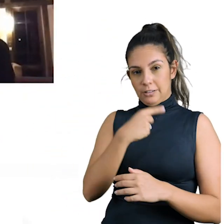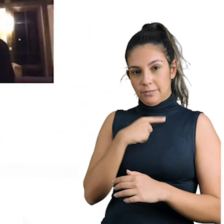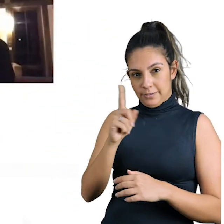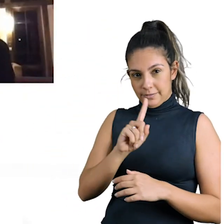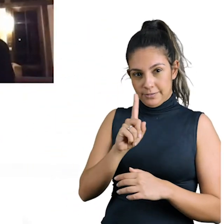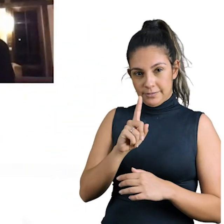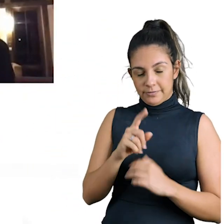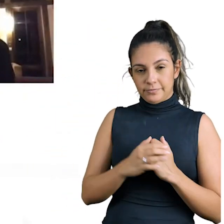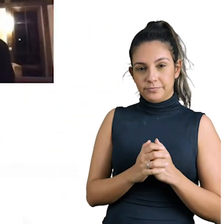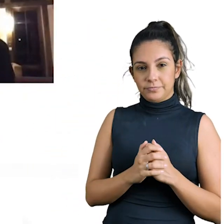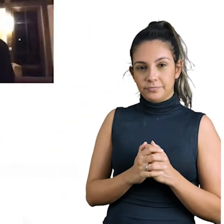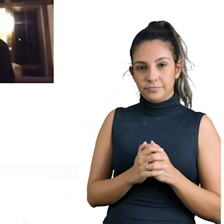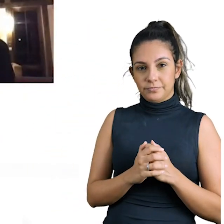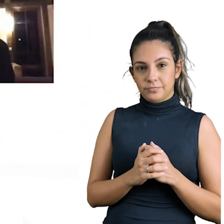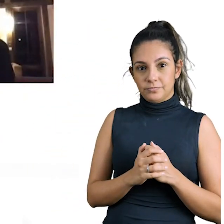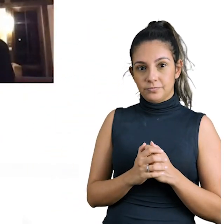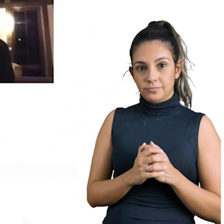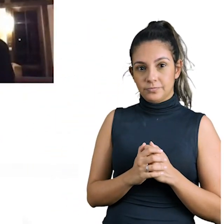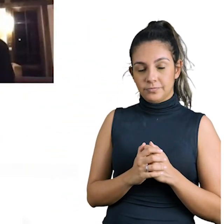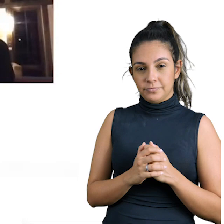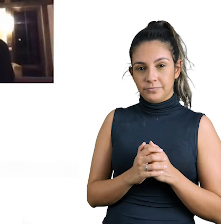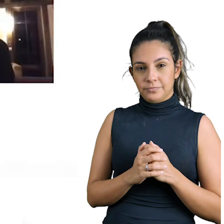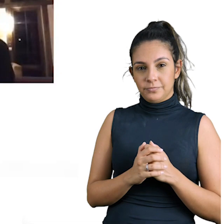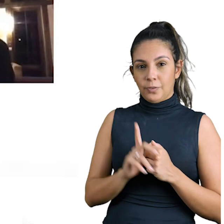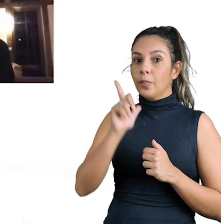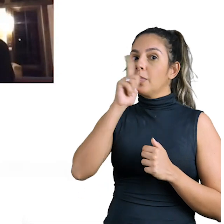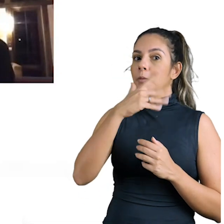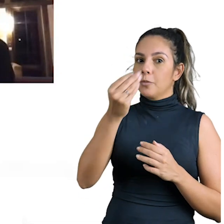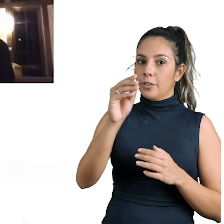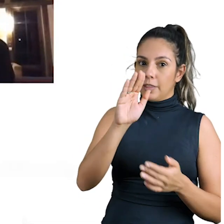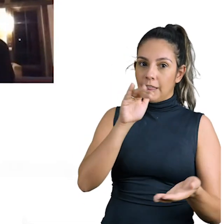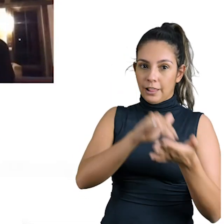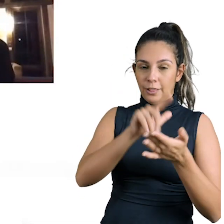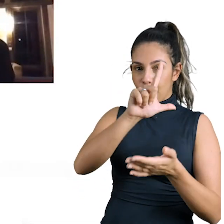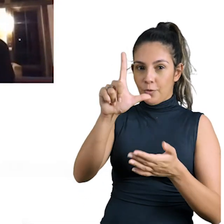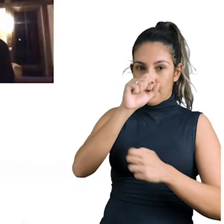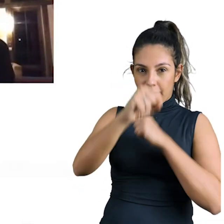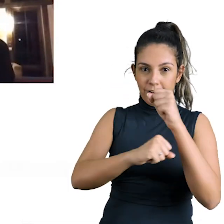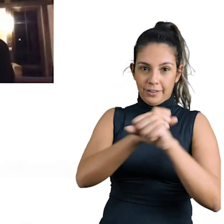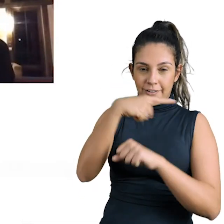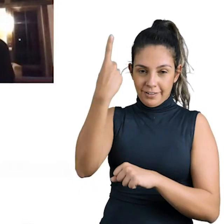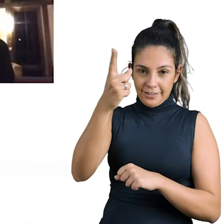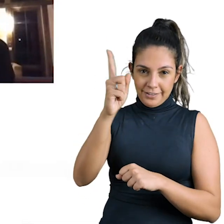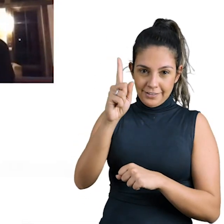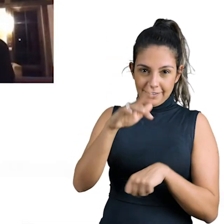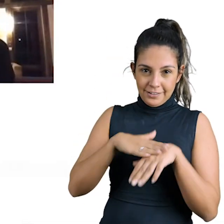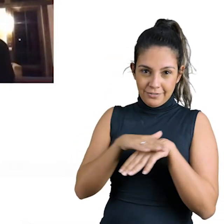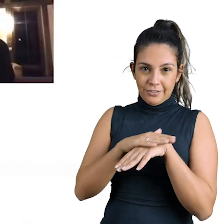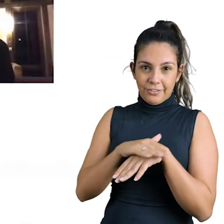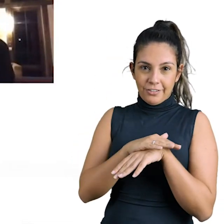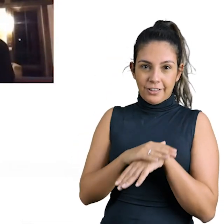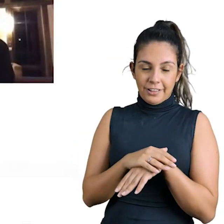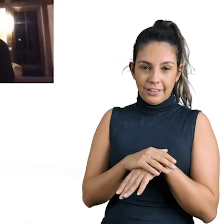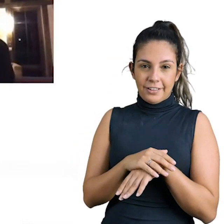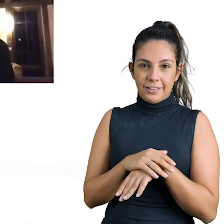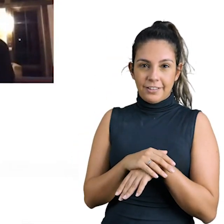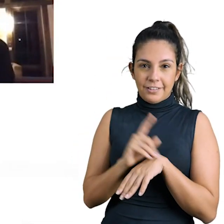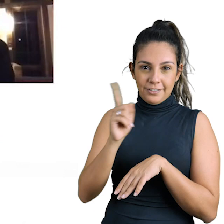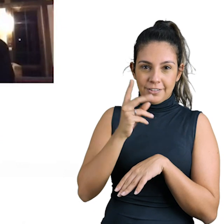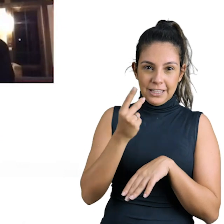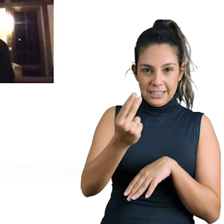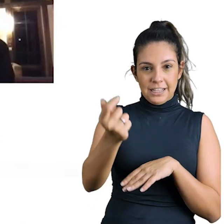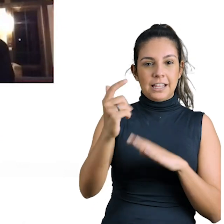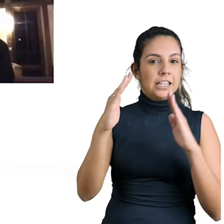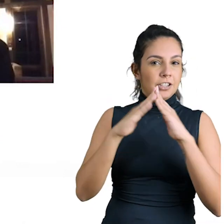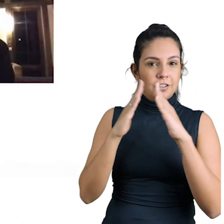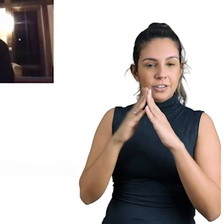tempo que não deve ser inferior até julho do ano que vem, não caiam em conversa fiada, gente. Não